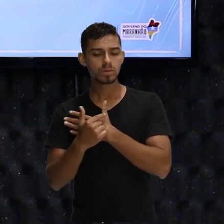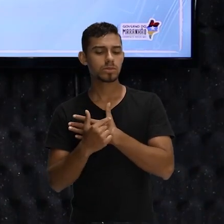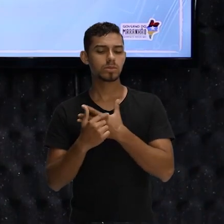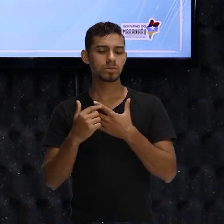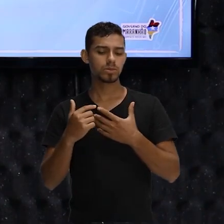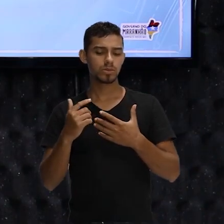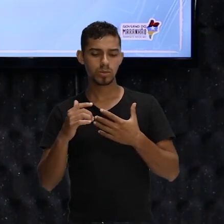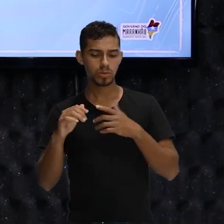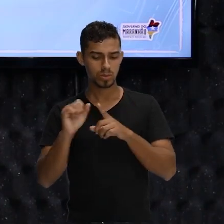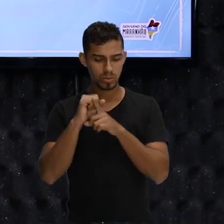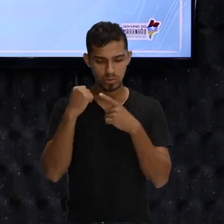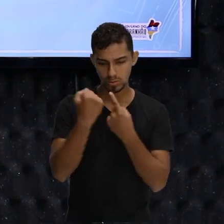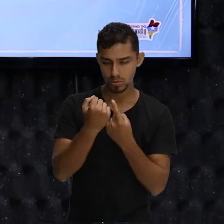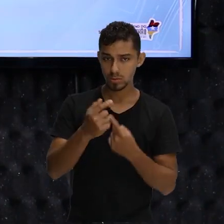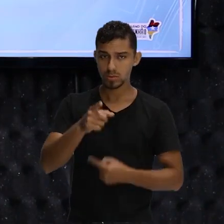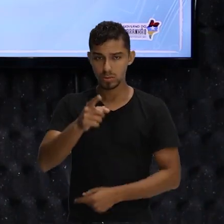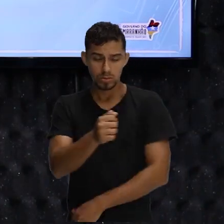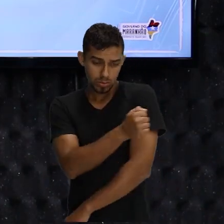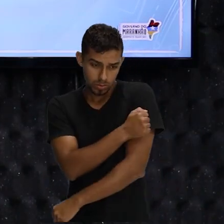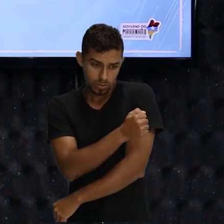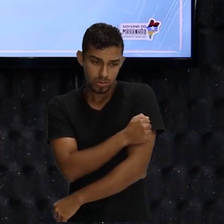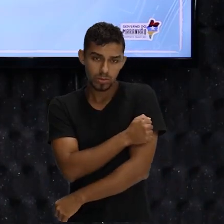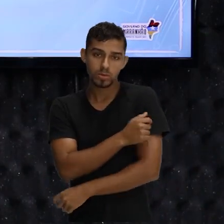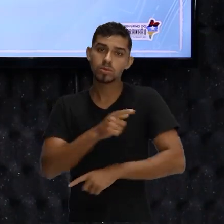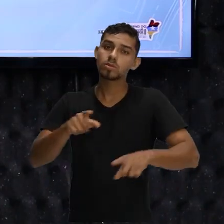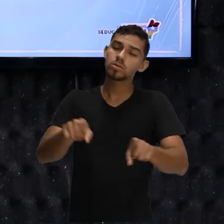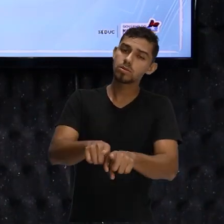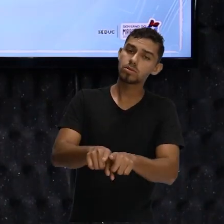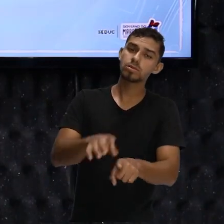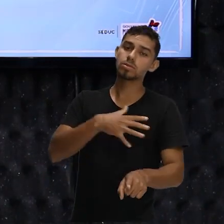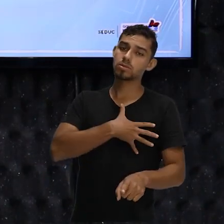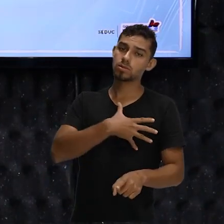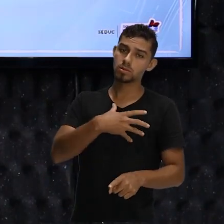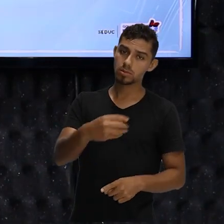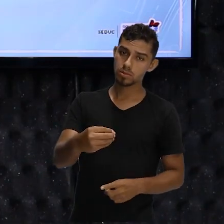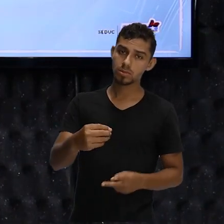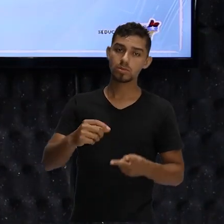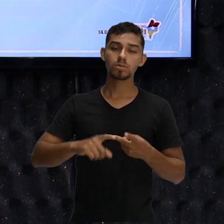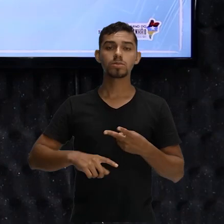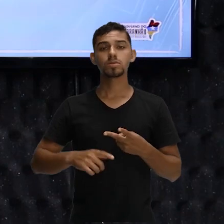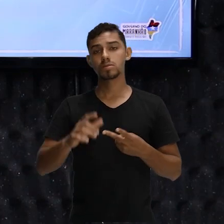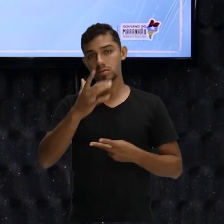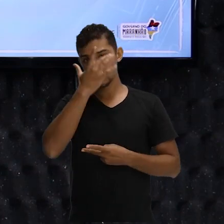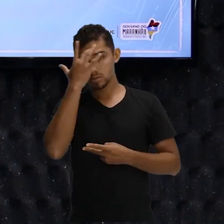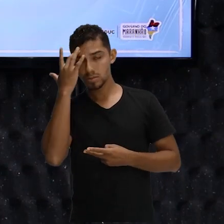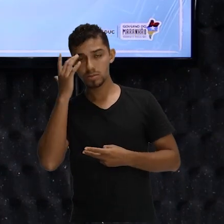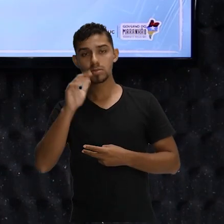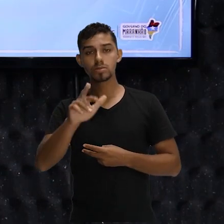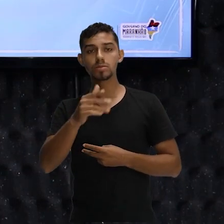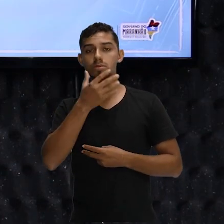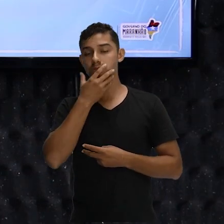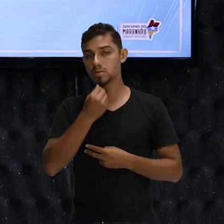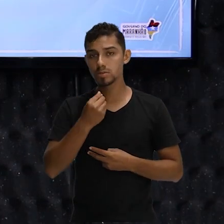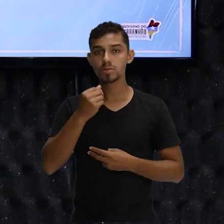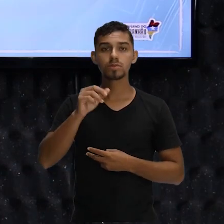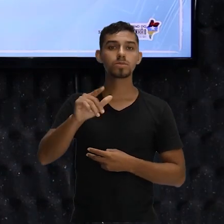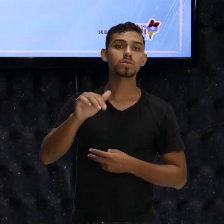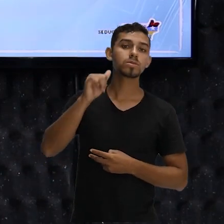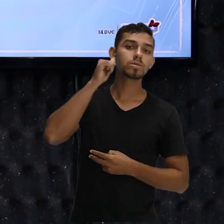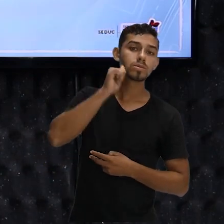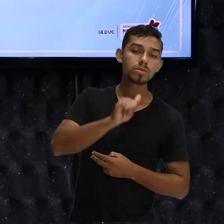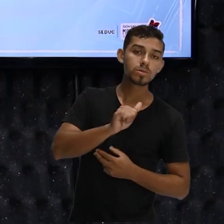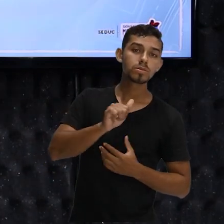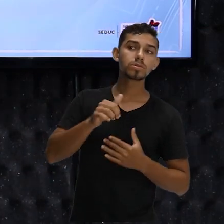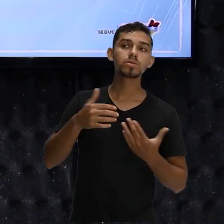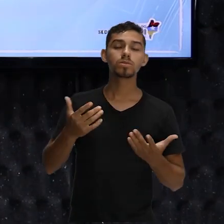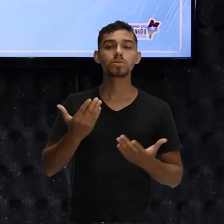social. Você é estudante, mas você também é filho. Você também pode ser irmão ou irmã, entendeu?